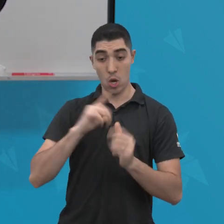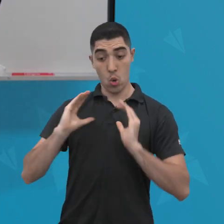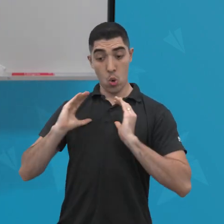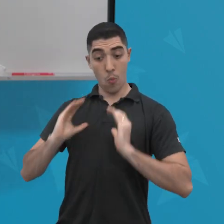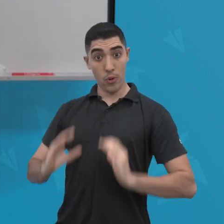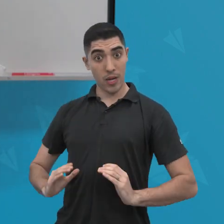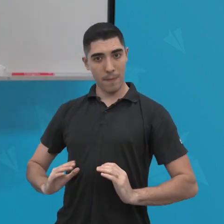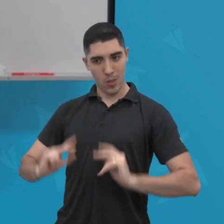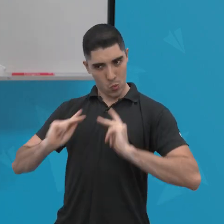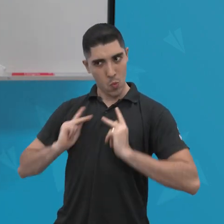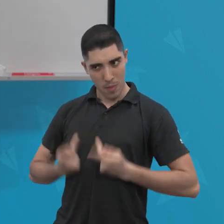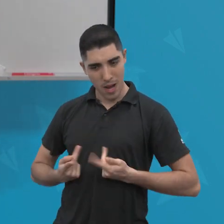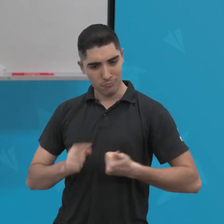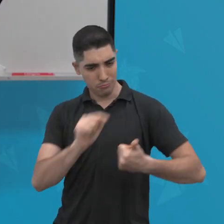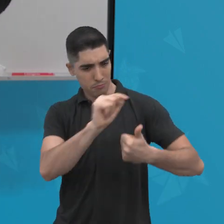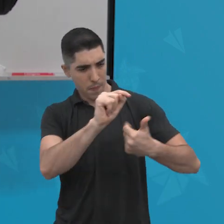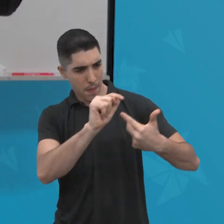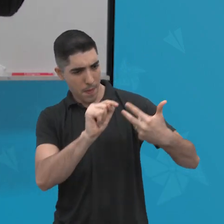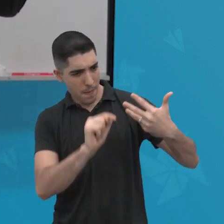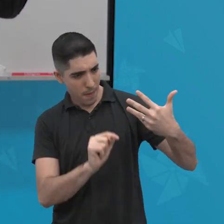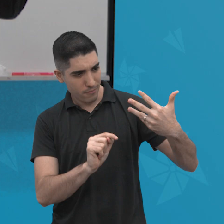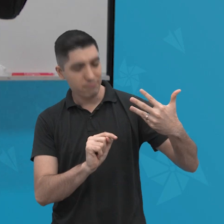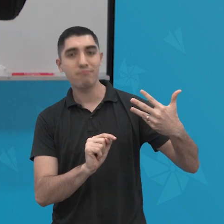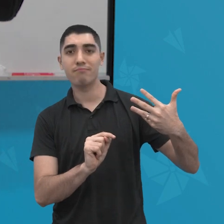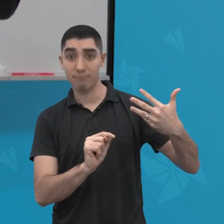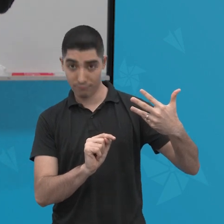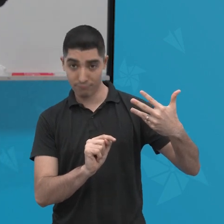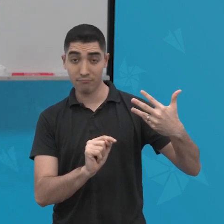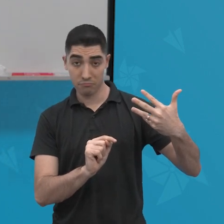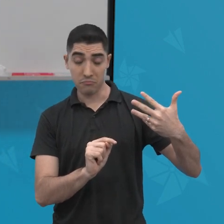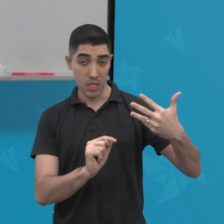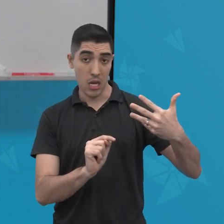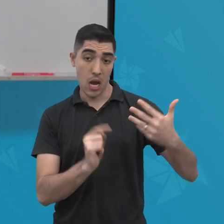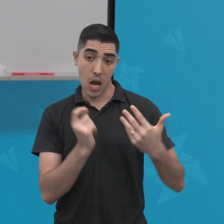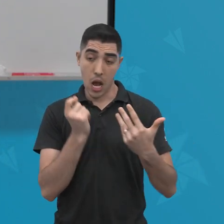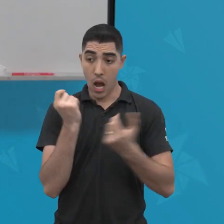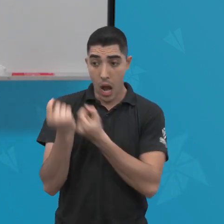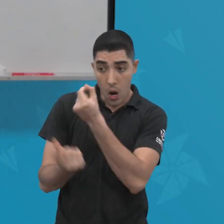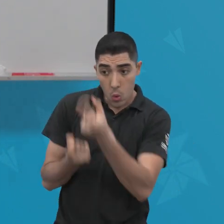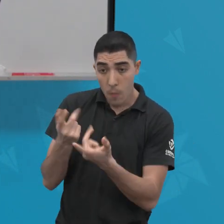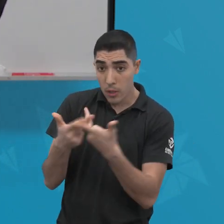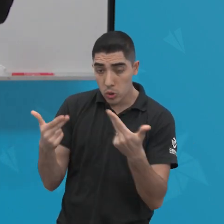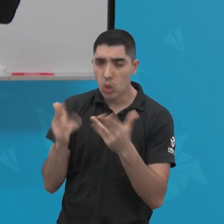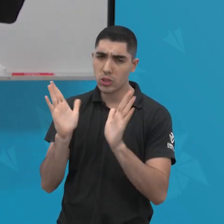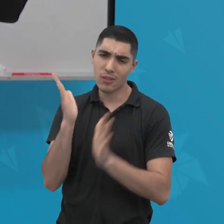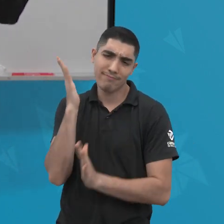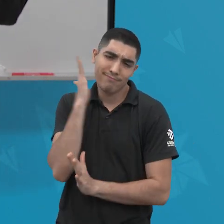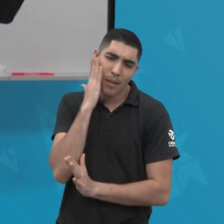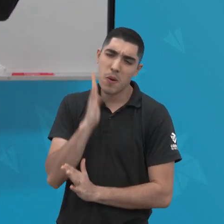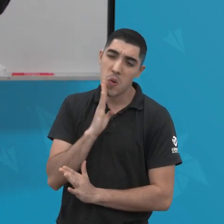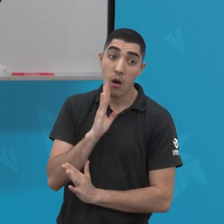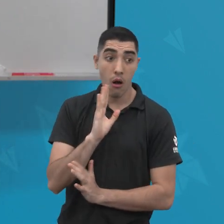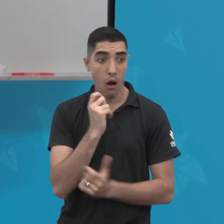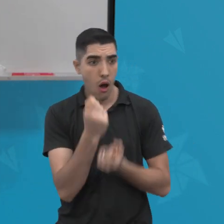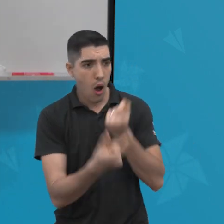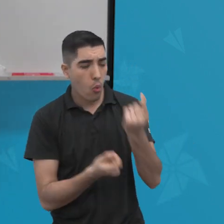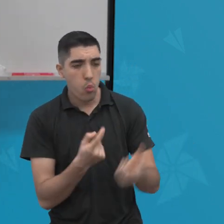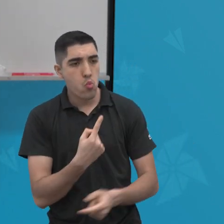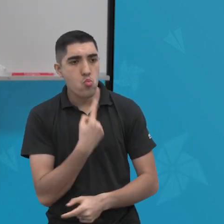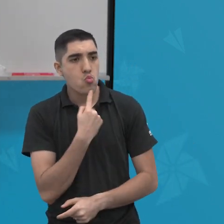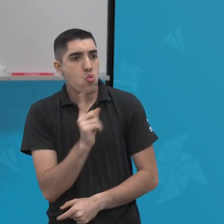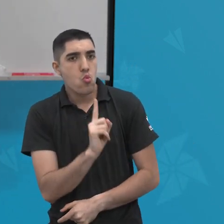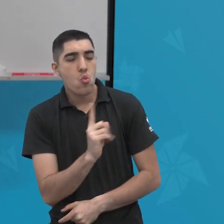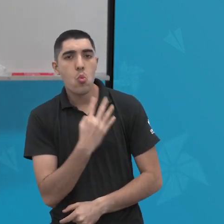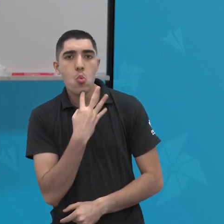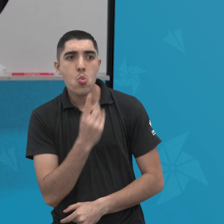condutas humanas, uma ideia de consequências que são previsíveis, e algumas delas